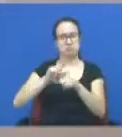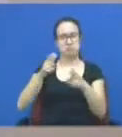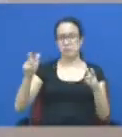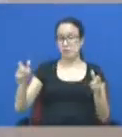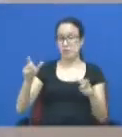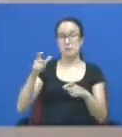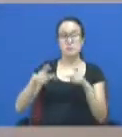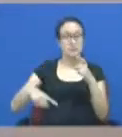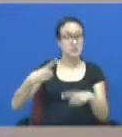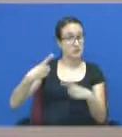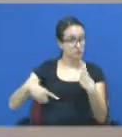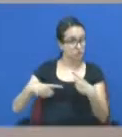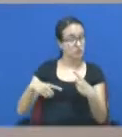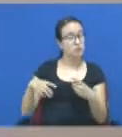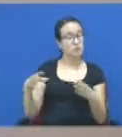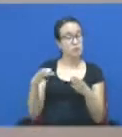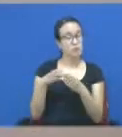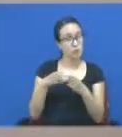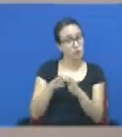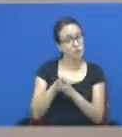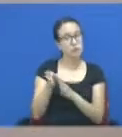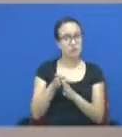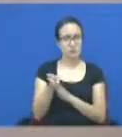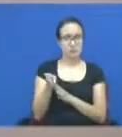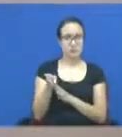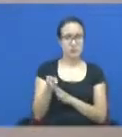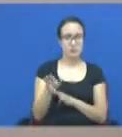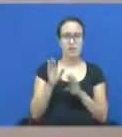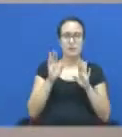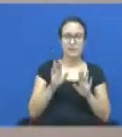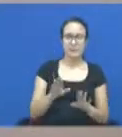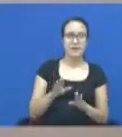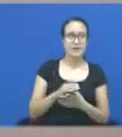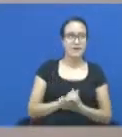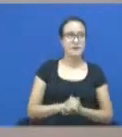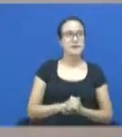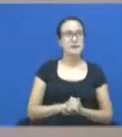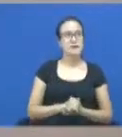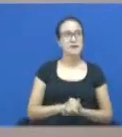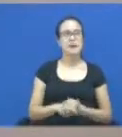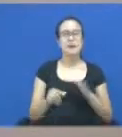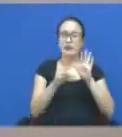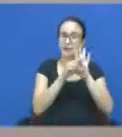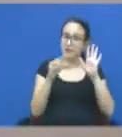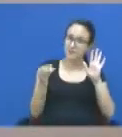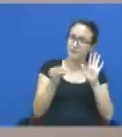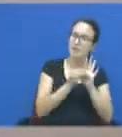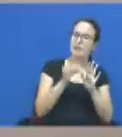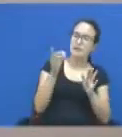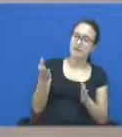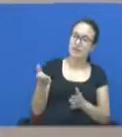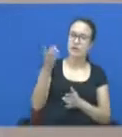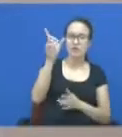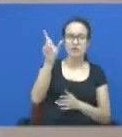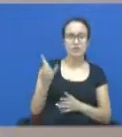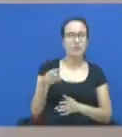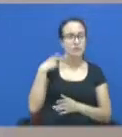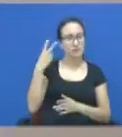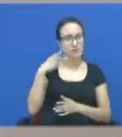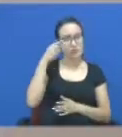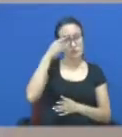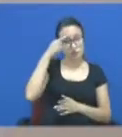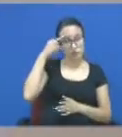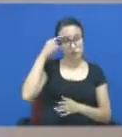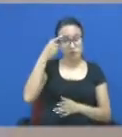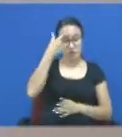para a parte desse conselho. Mas o mérito dessa discussão da emenda foi do vereador Júlio, apenas uma adequação